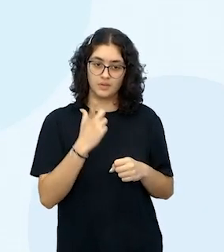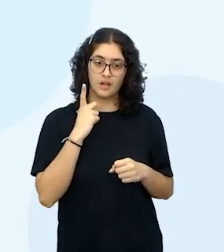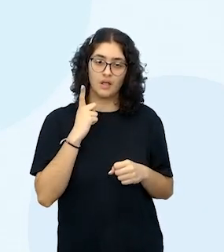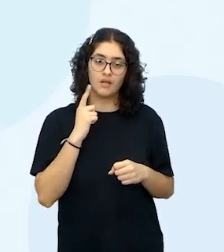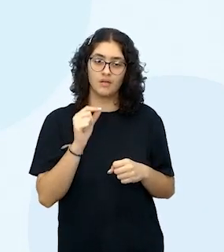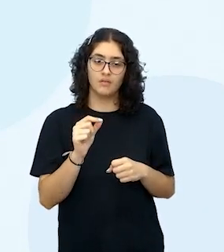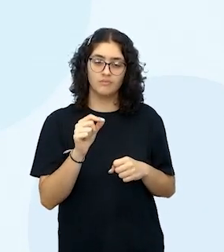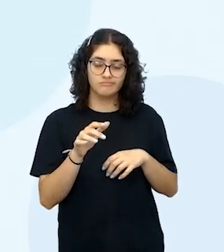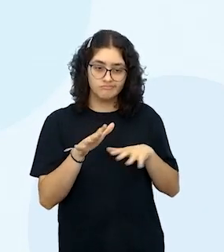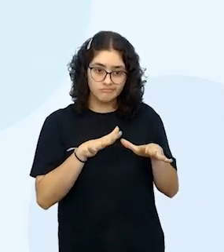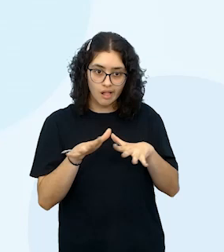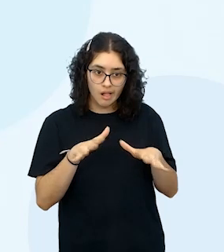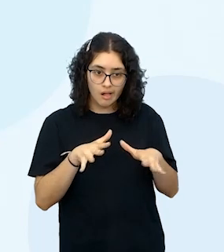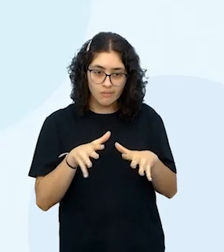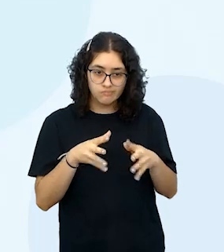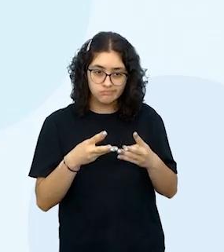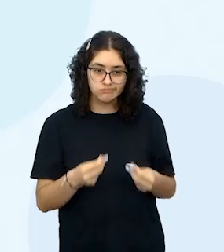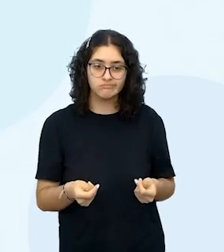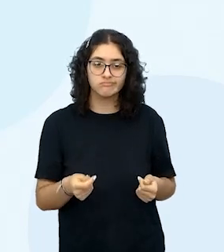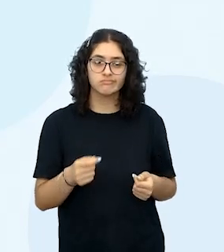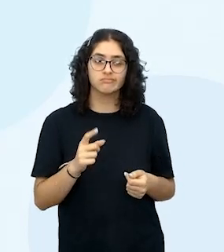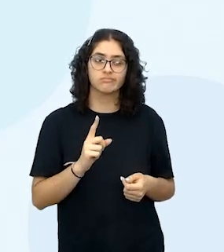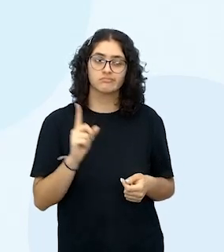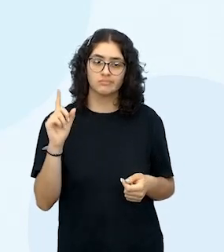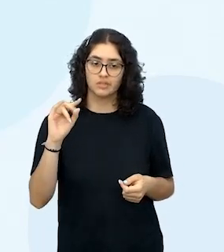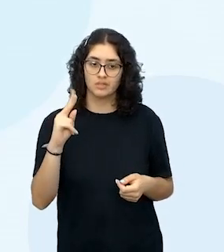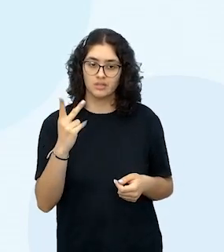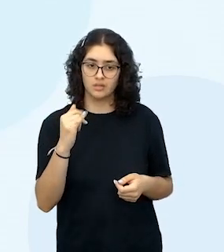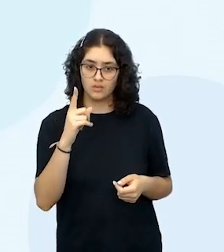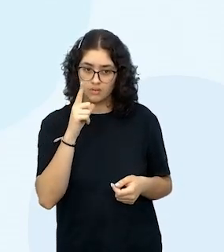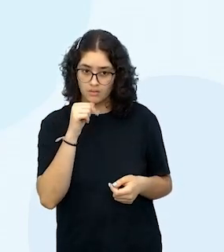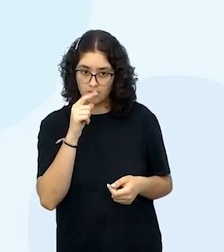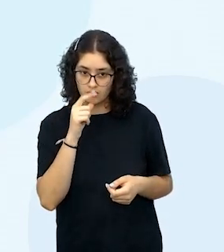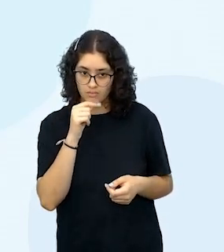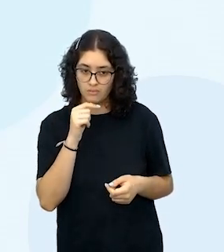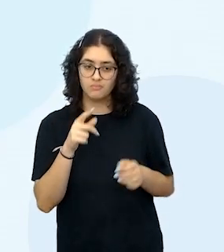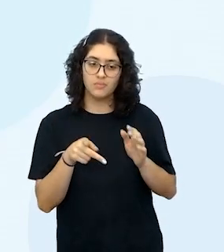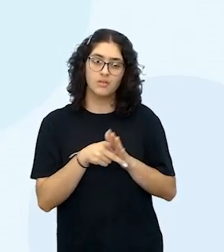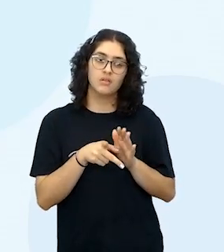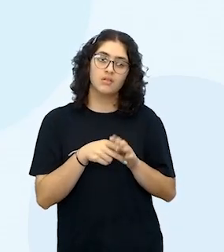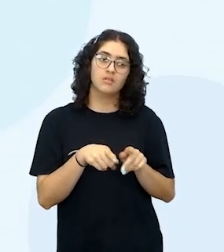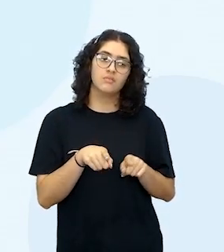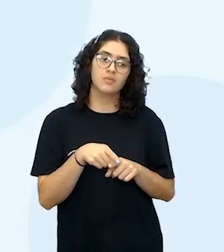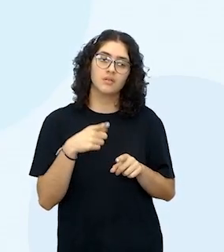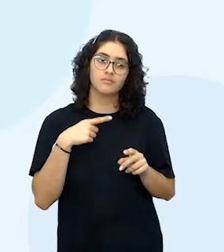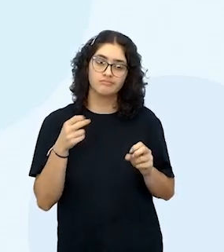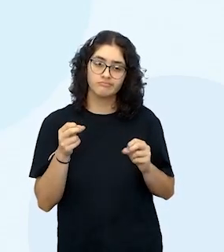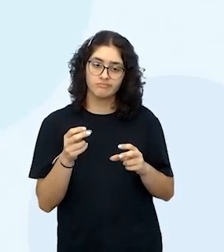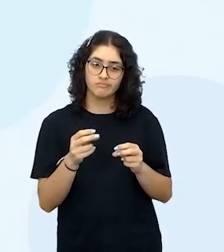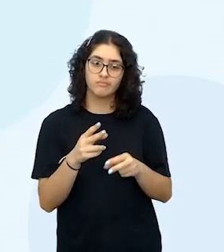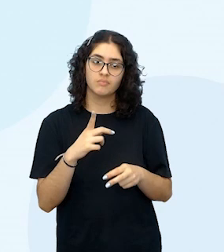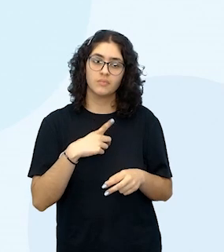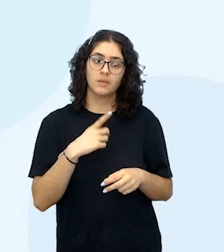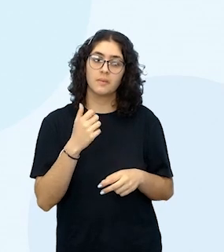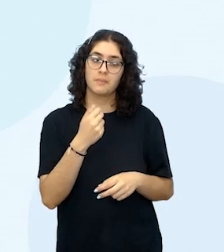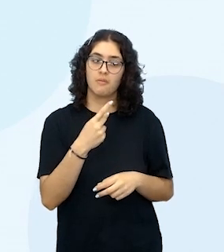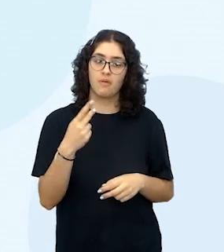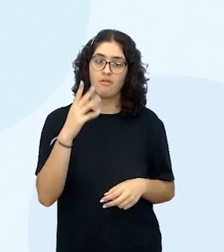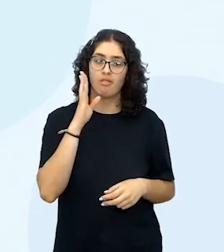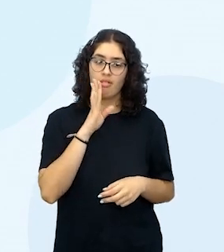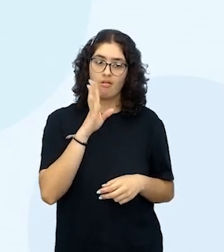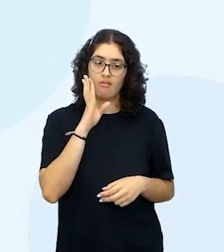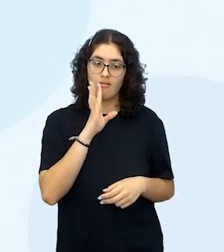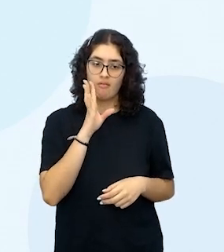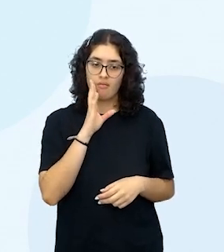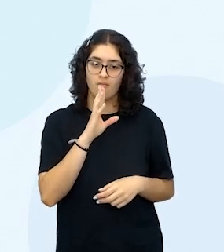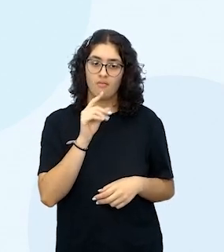desastres hidrometeorológicos, tivemos arboviroses, né? Que nós apresentamos um aplicativo muito interessante para vocês,